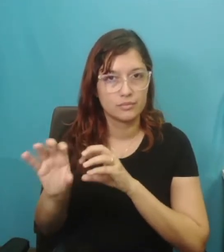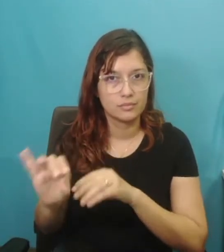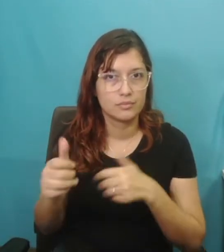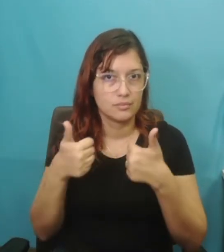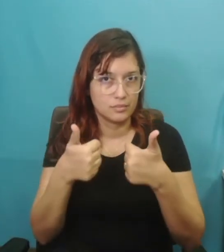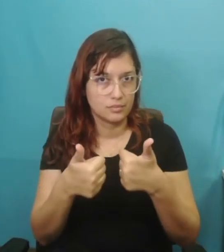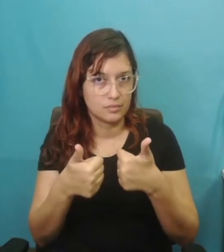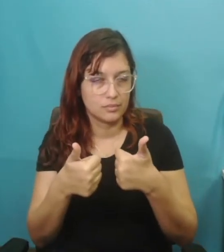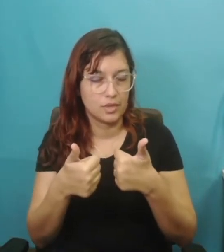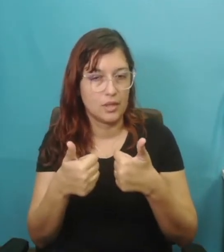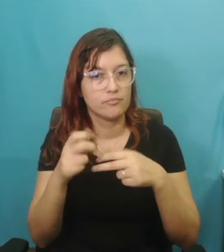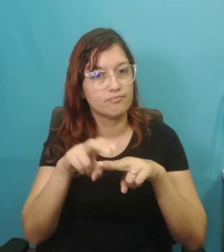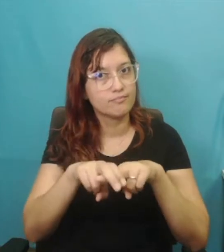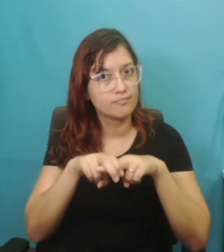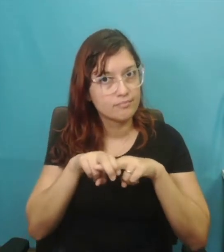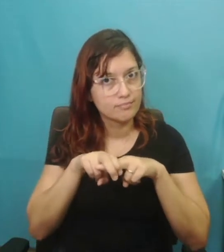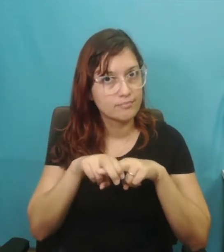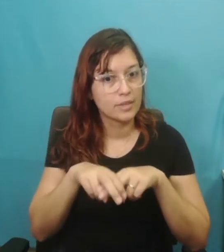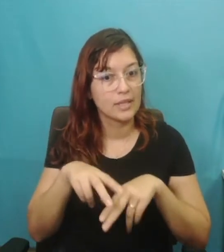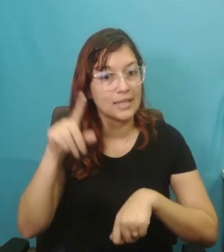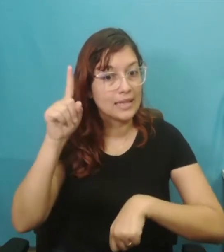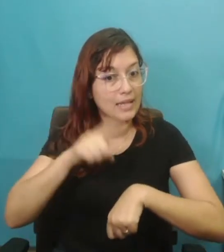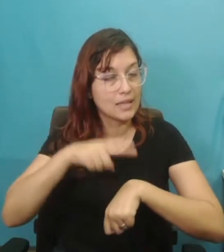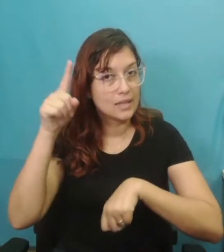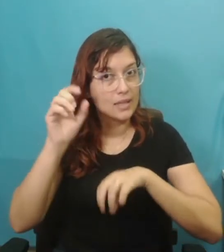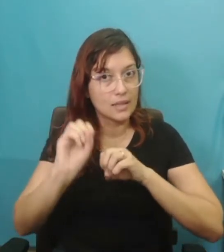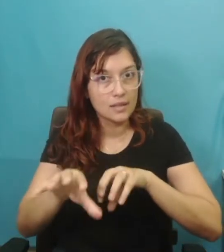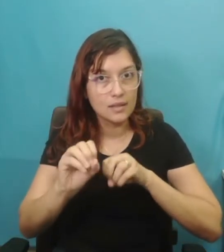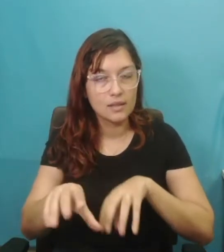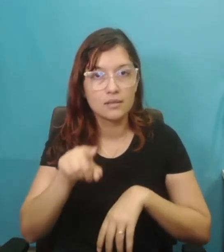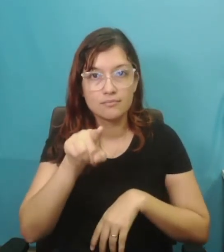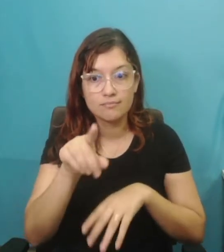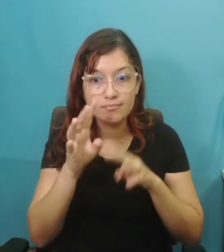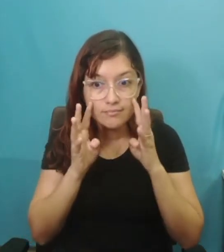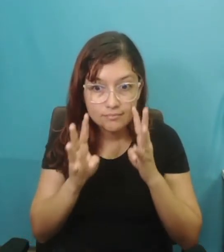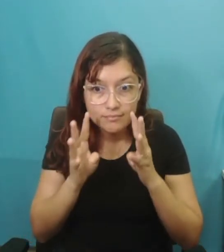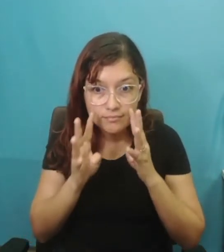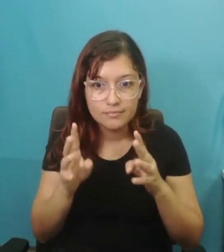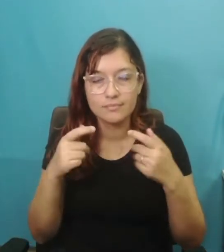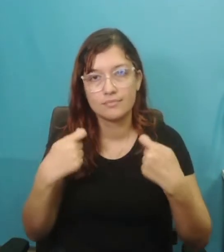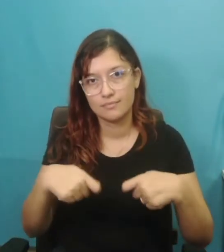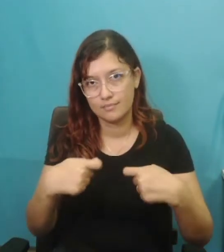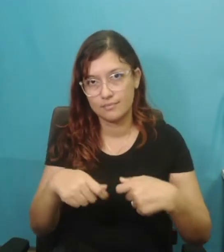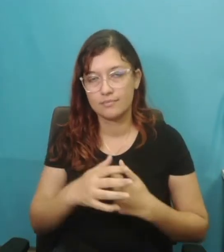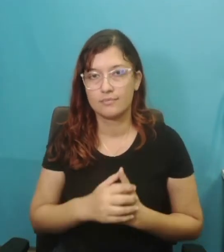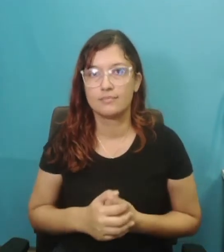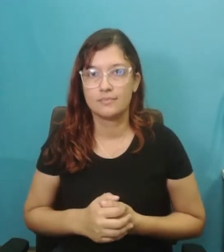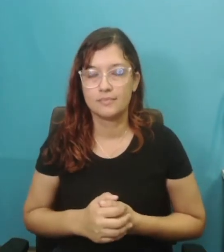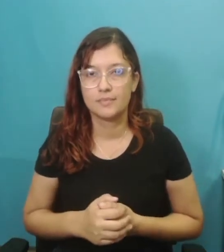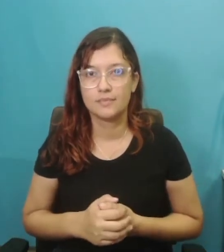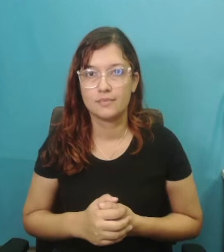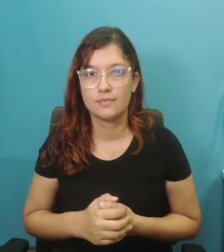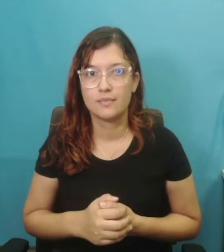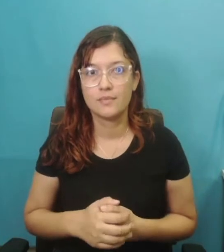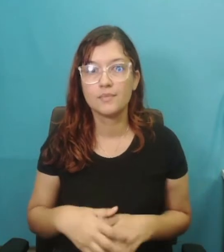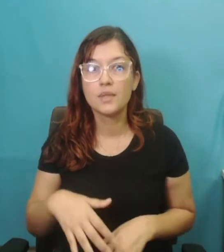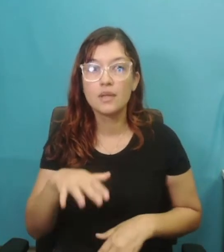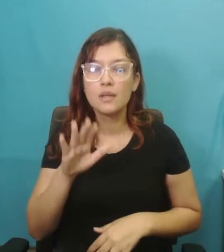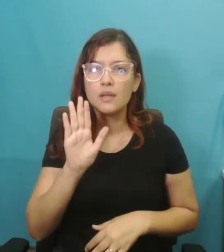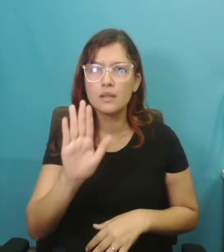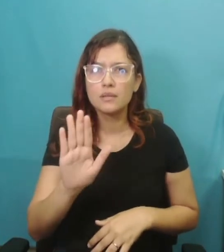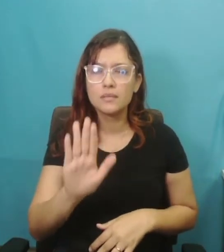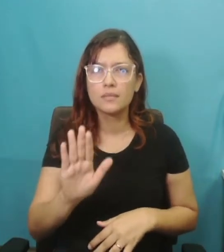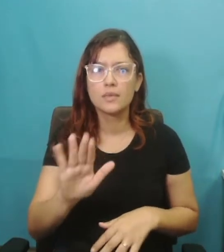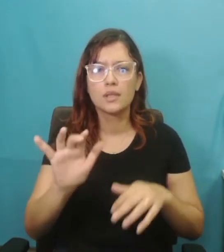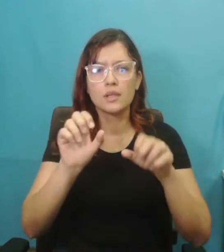Mas vou interpretar o resumo da aula e você tem que lembrar que é importante na hora da aula prestar